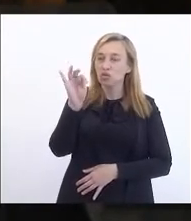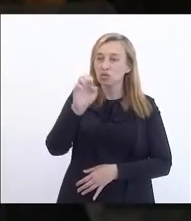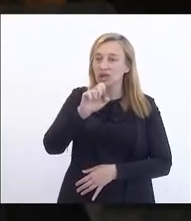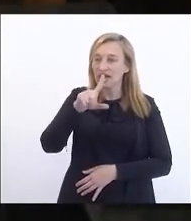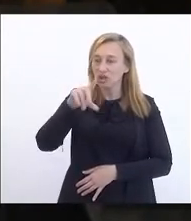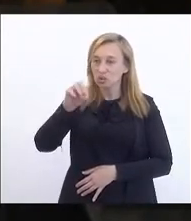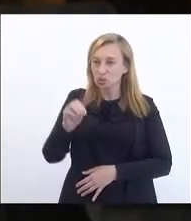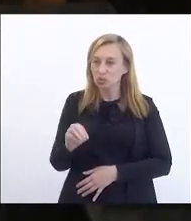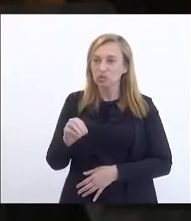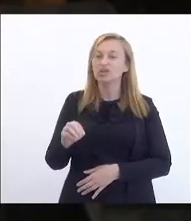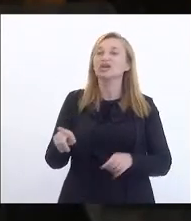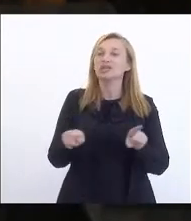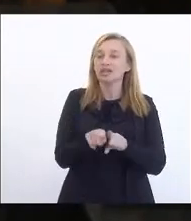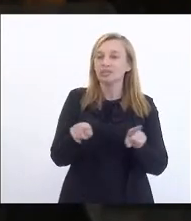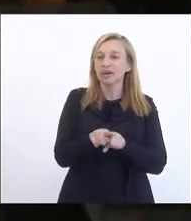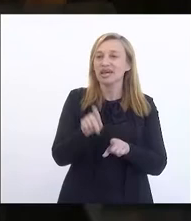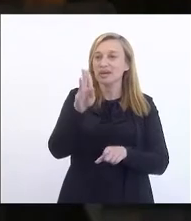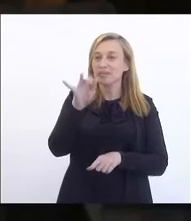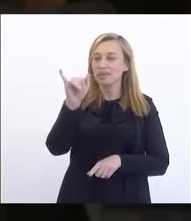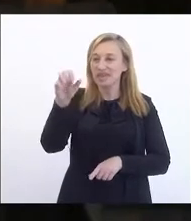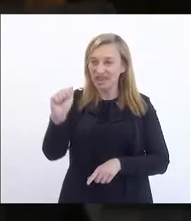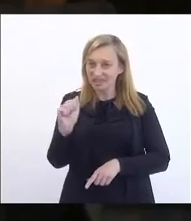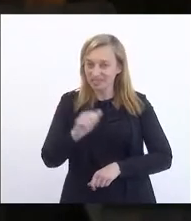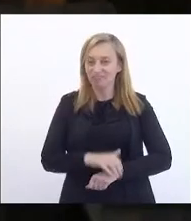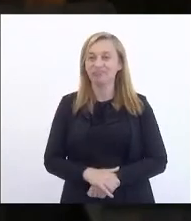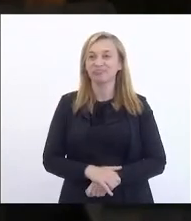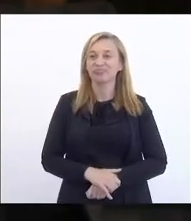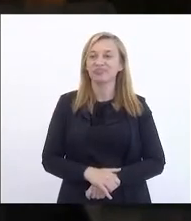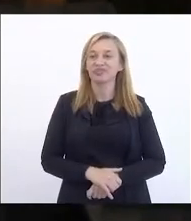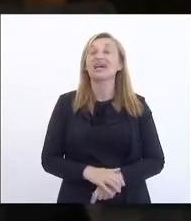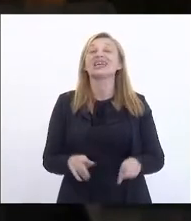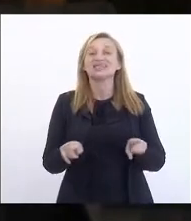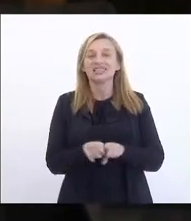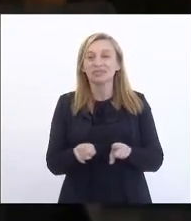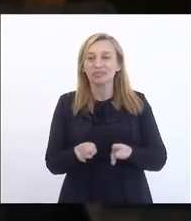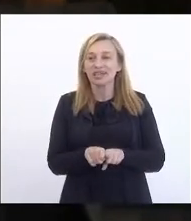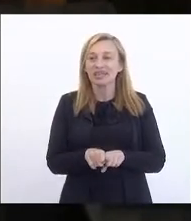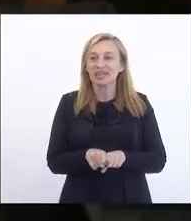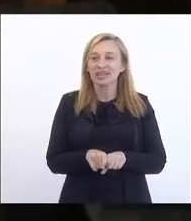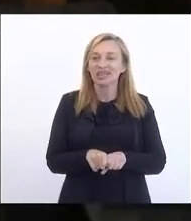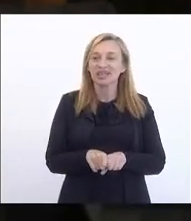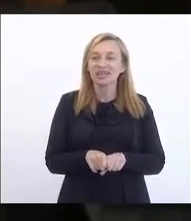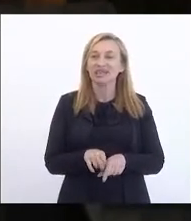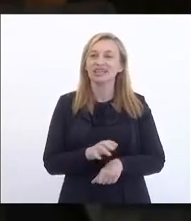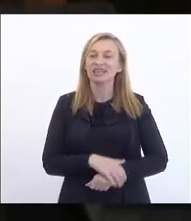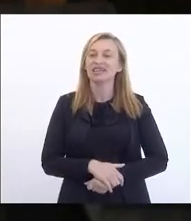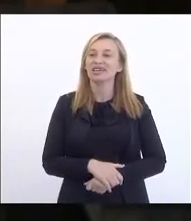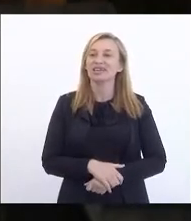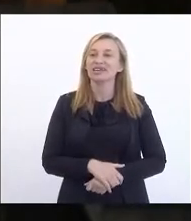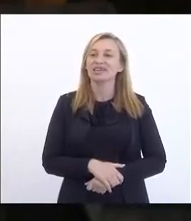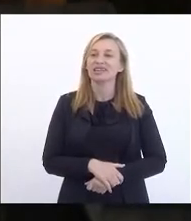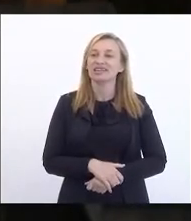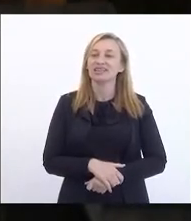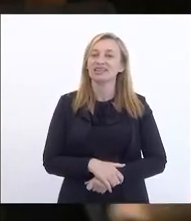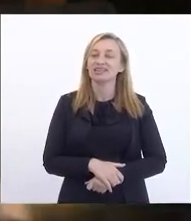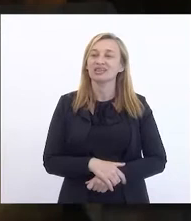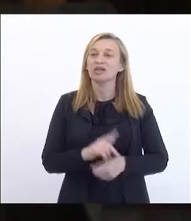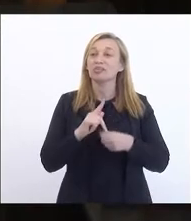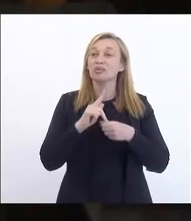fiscal Bia. teve uma participação efetiva da